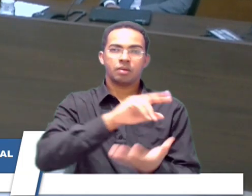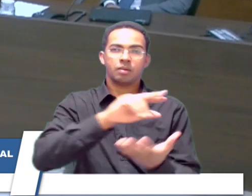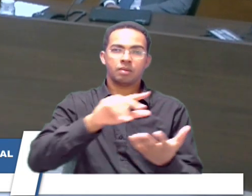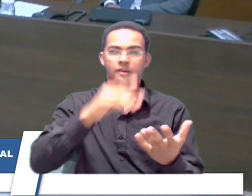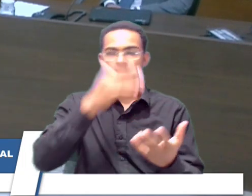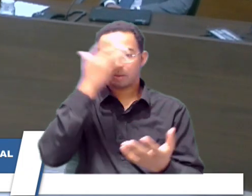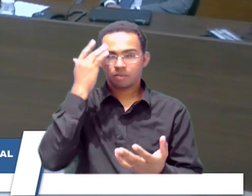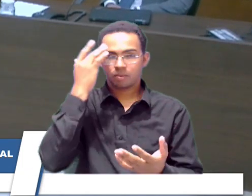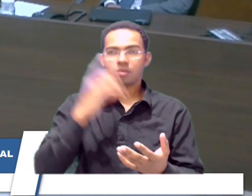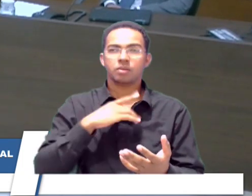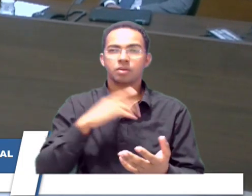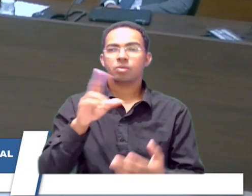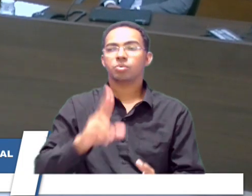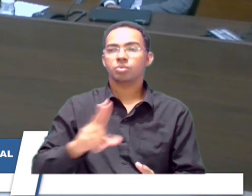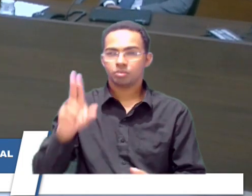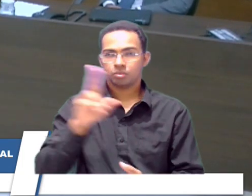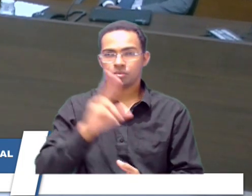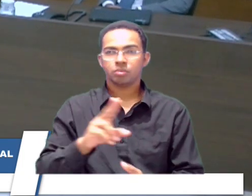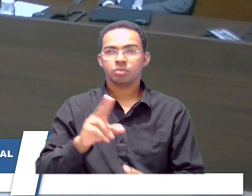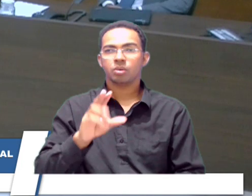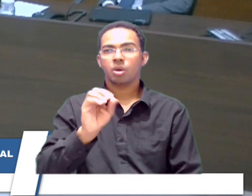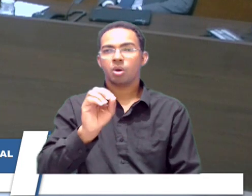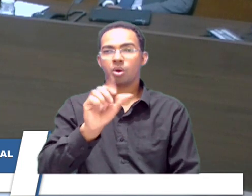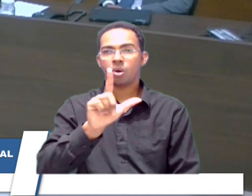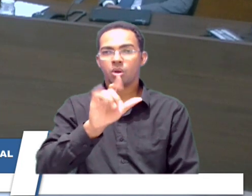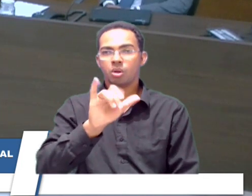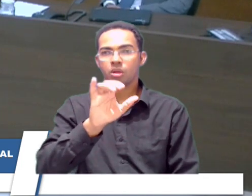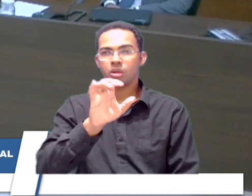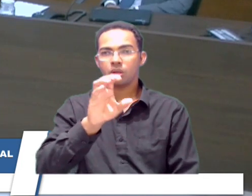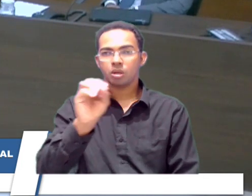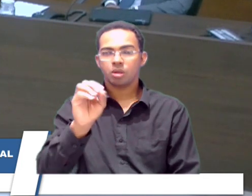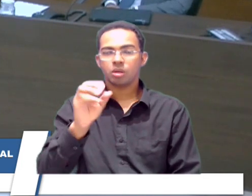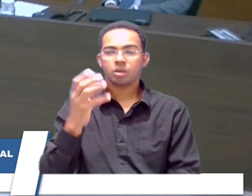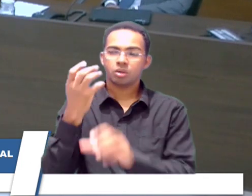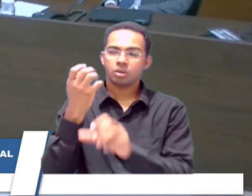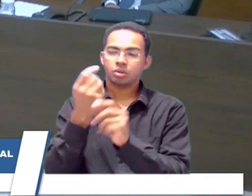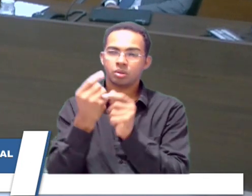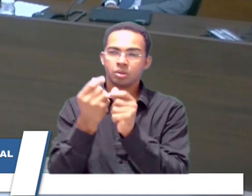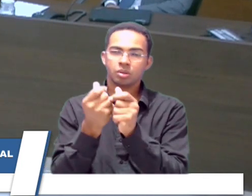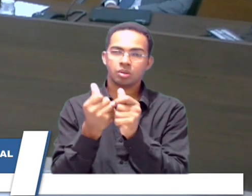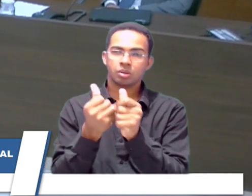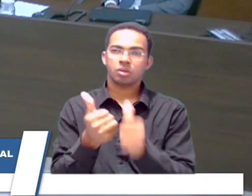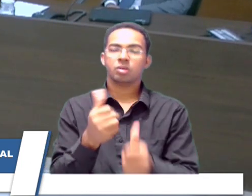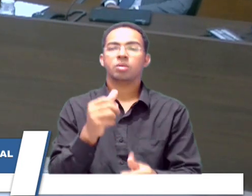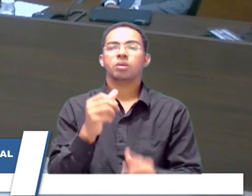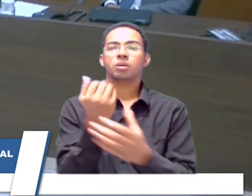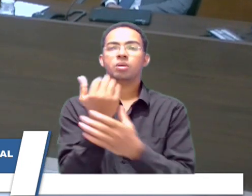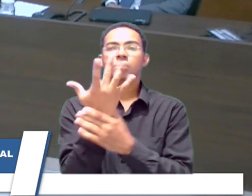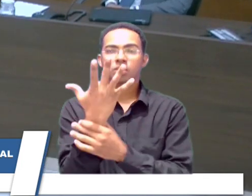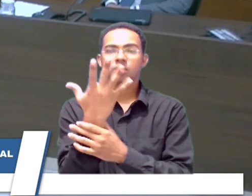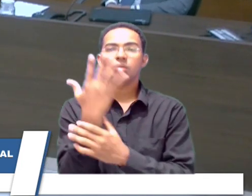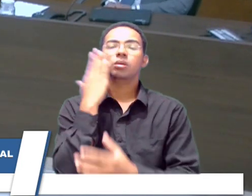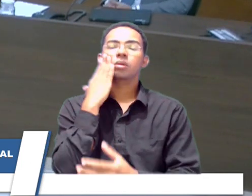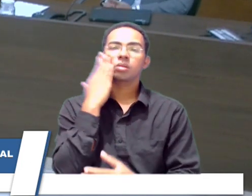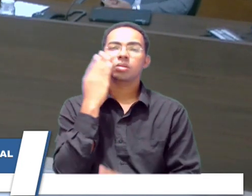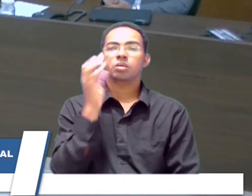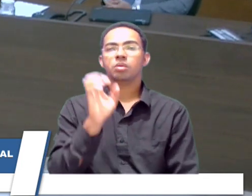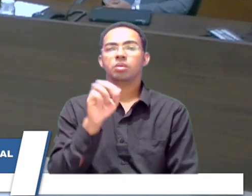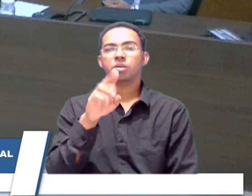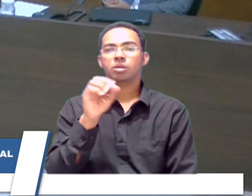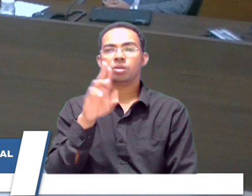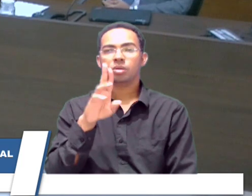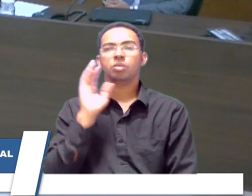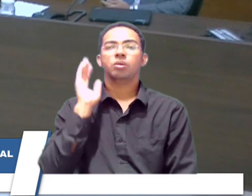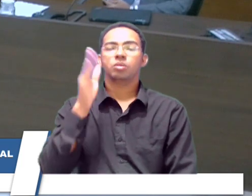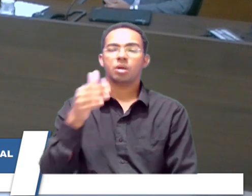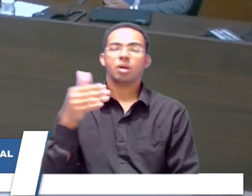têm utilizado o óleo, que é o extrato da cannabis. Eu sei que o Enor já teve em várias